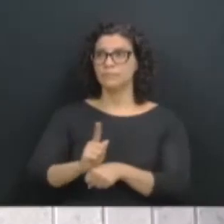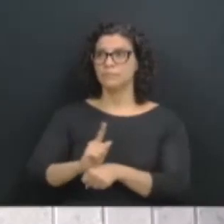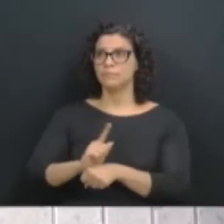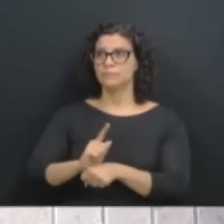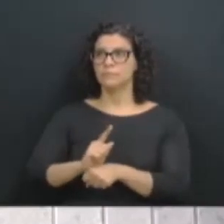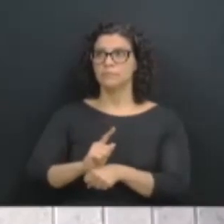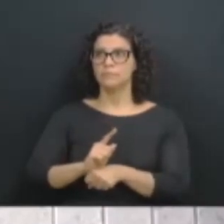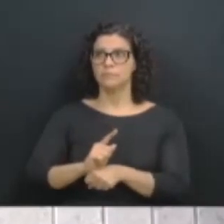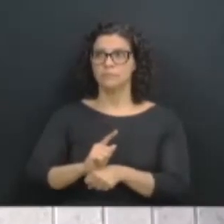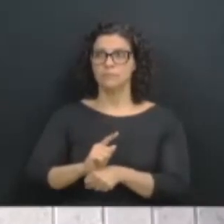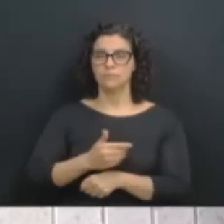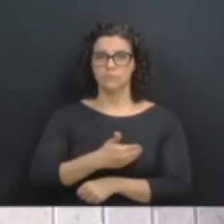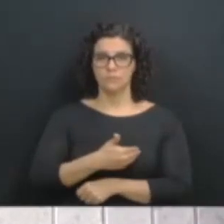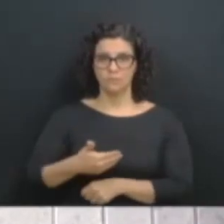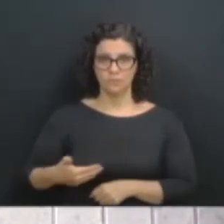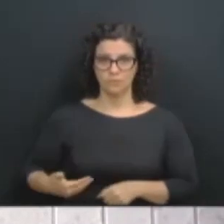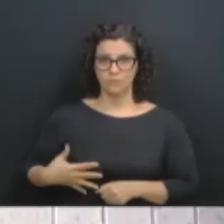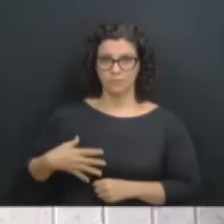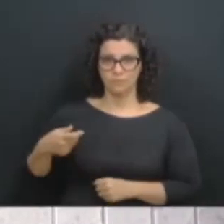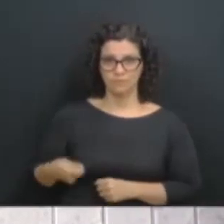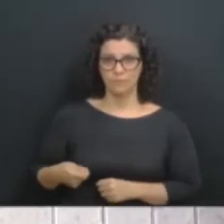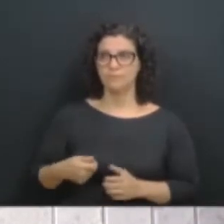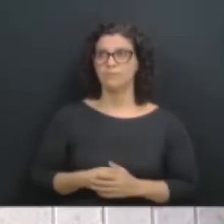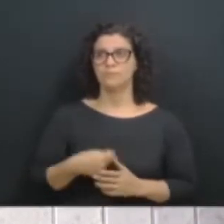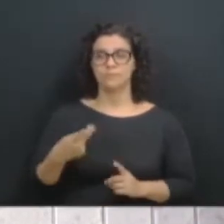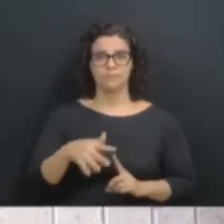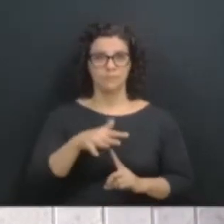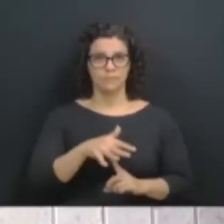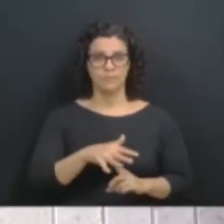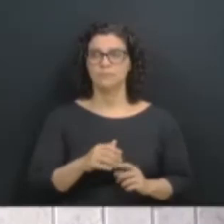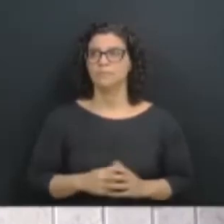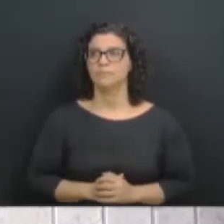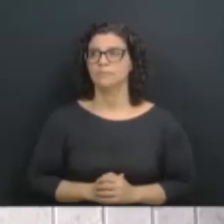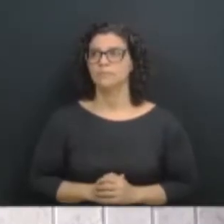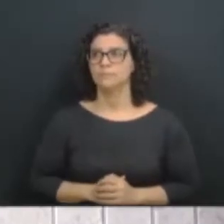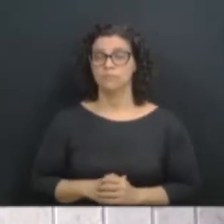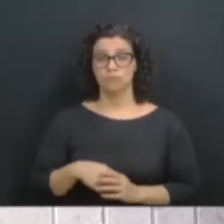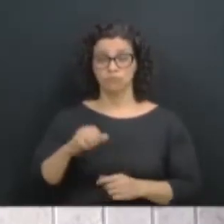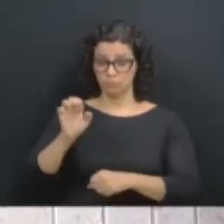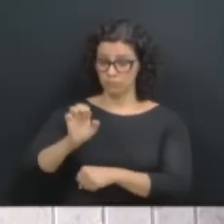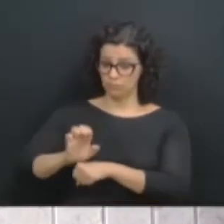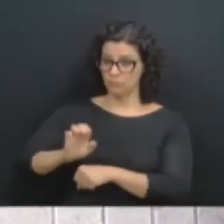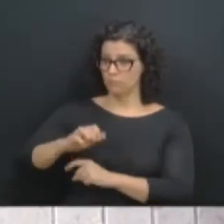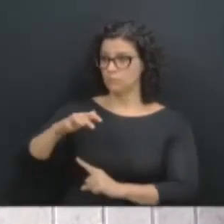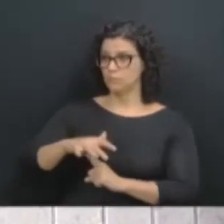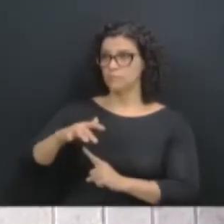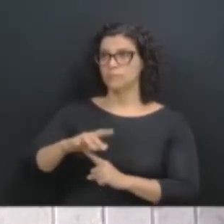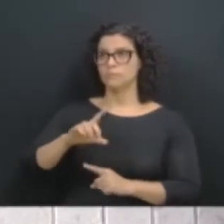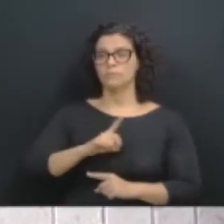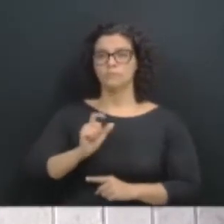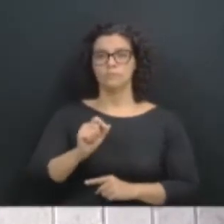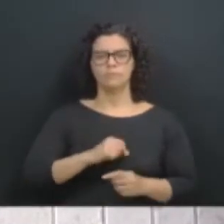do governo Júnior do Paraná. O Estado do Paraná tem